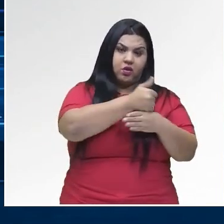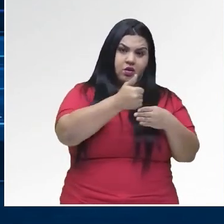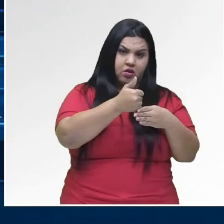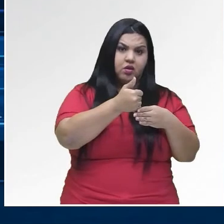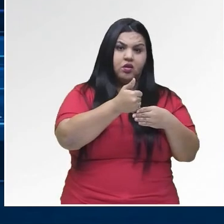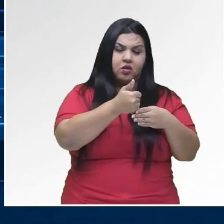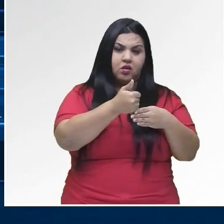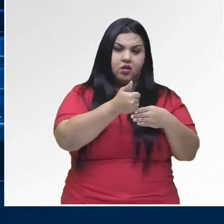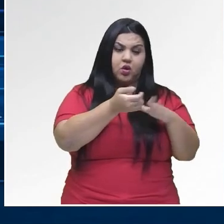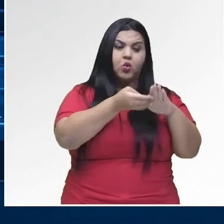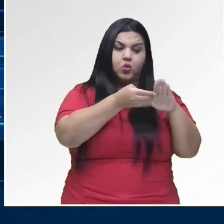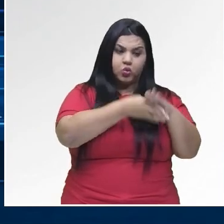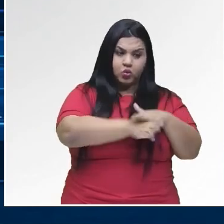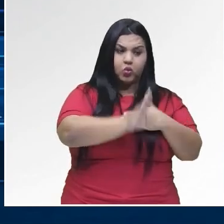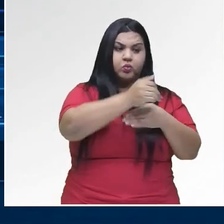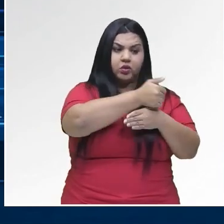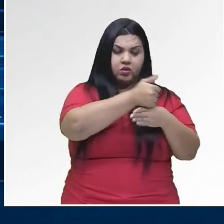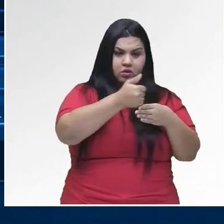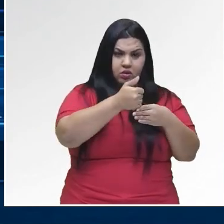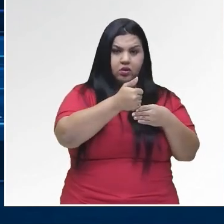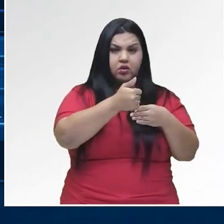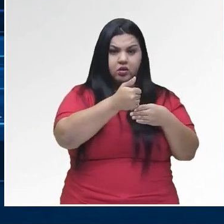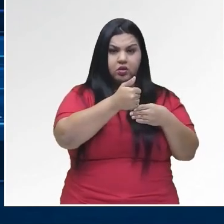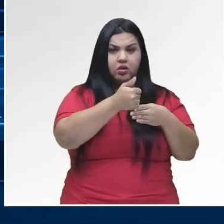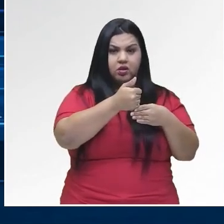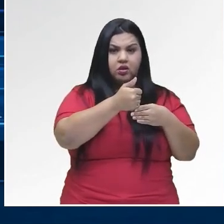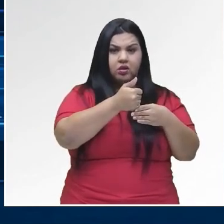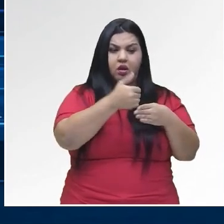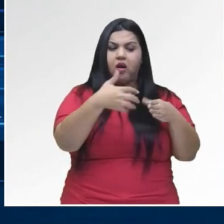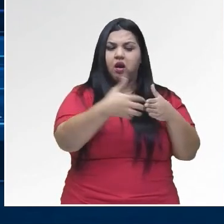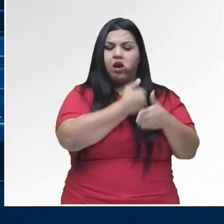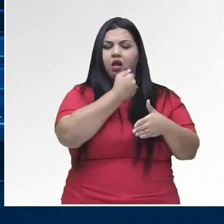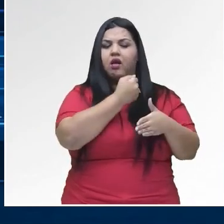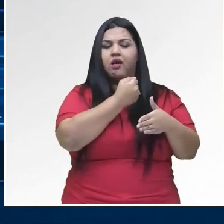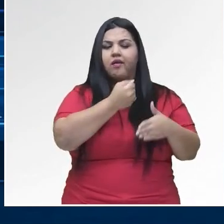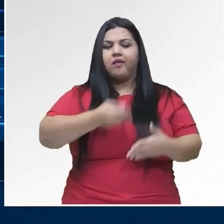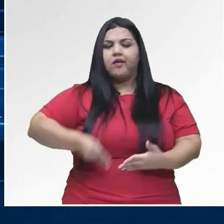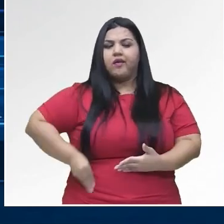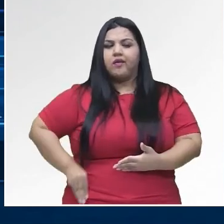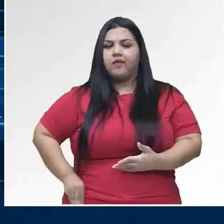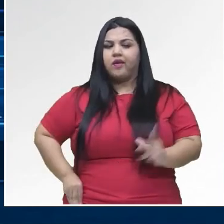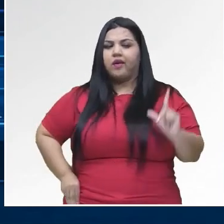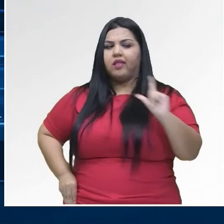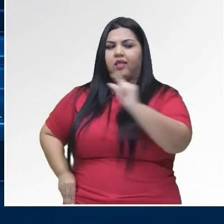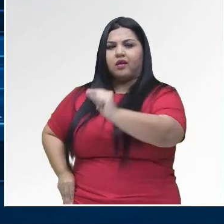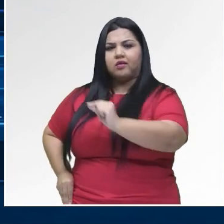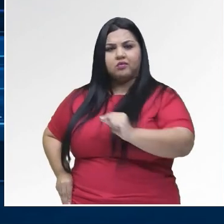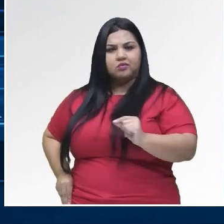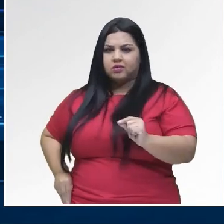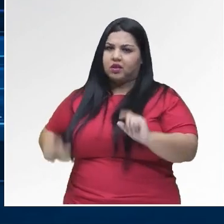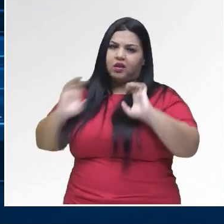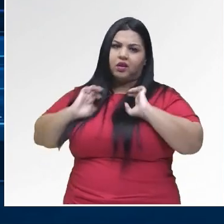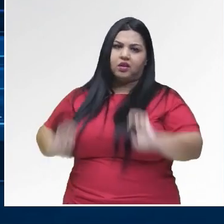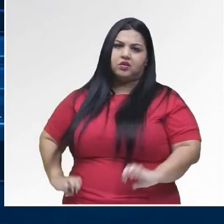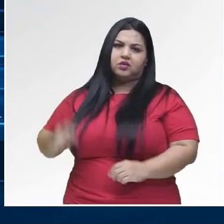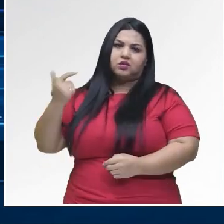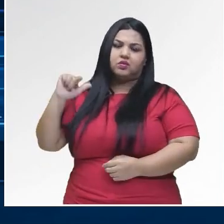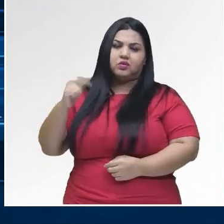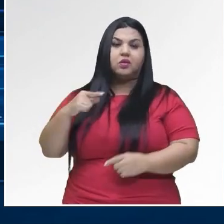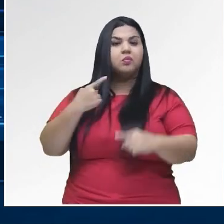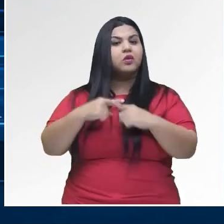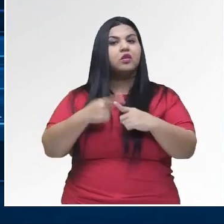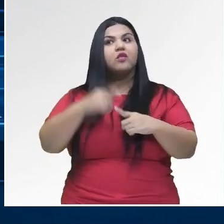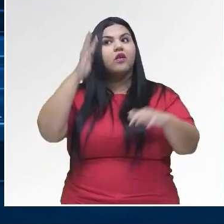né? Costume, e você é acostumado a pegar a coisa dos outros, você não vai estar sendo ético. Porque você não vai nem